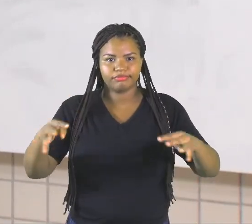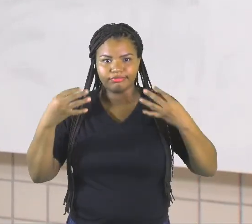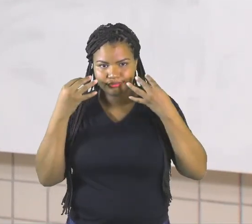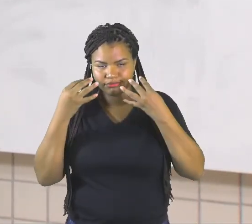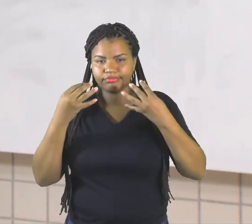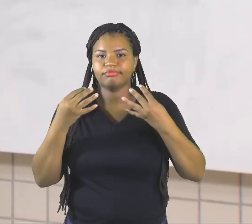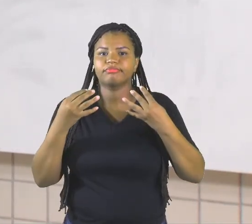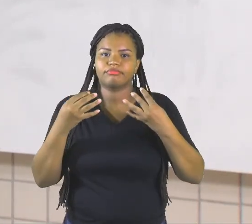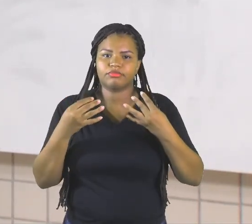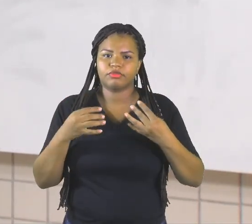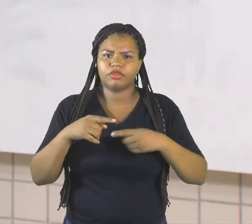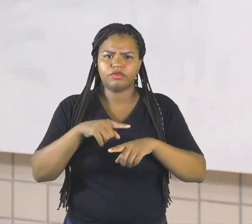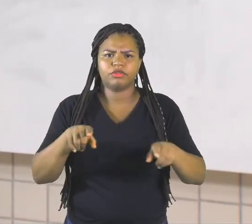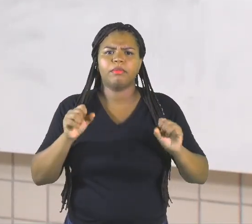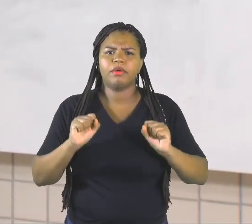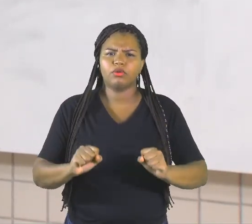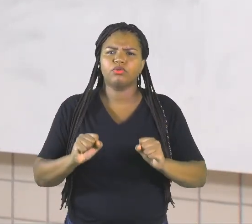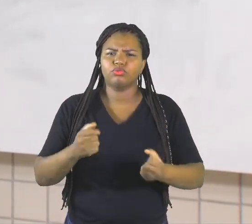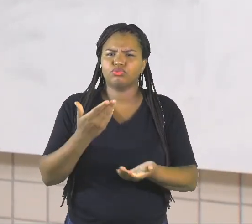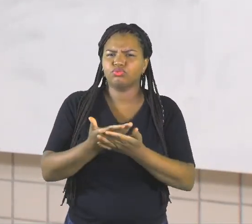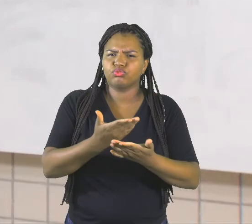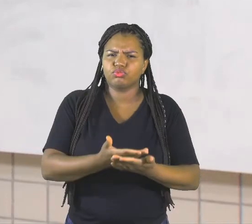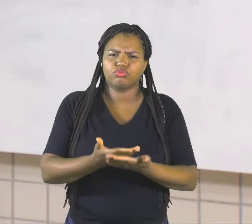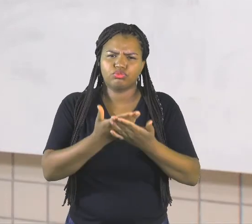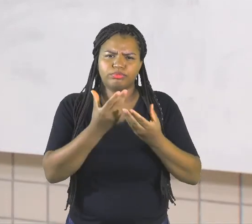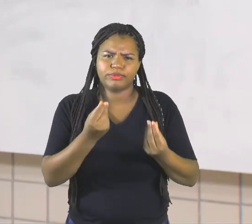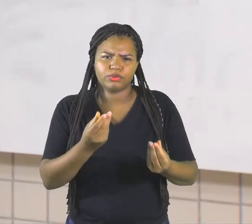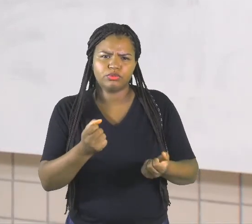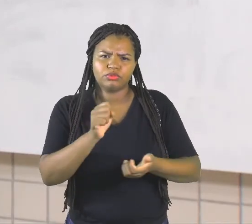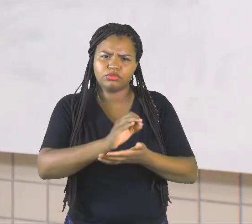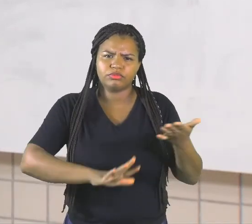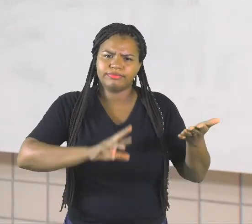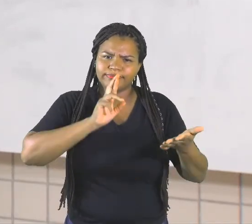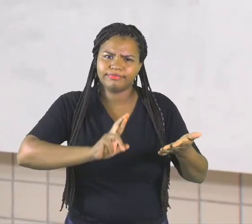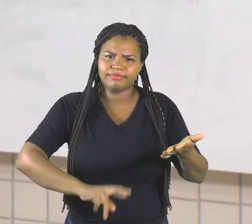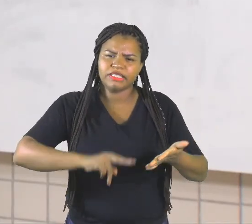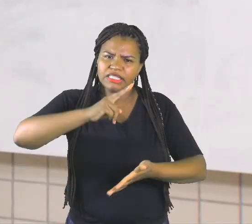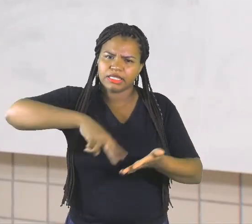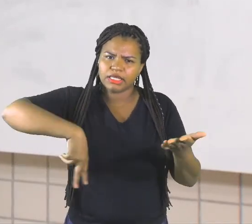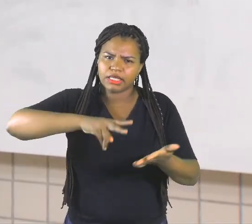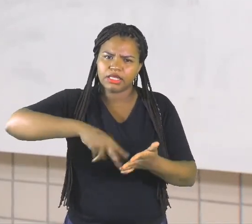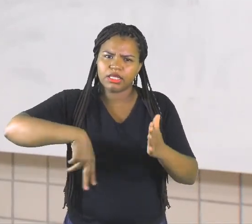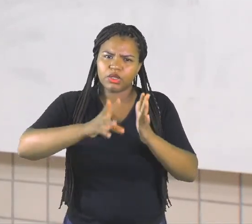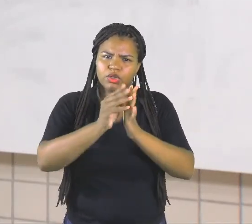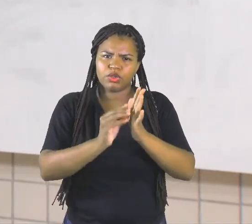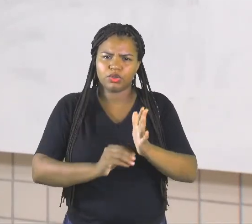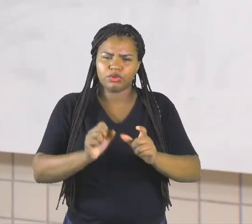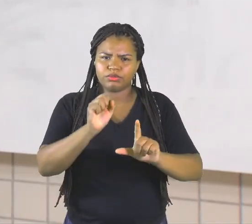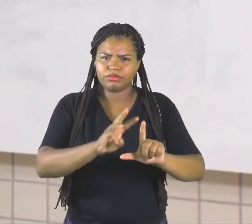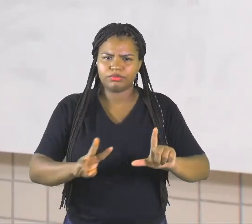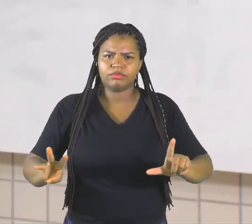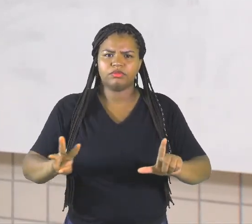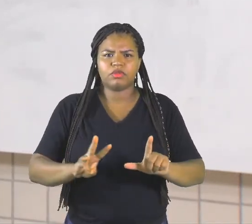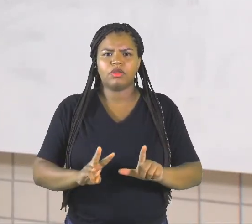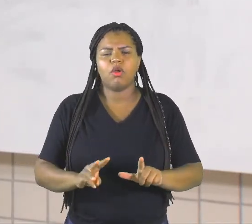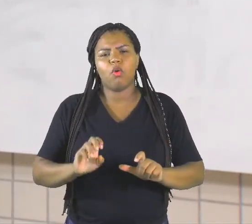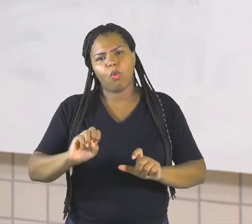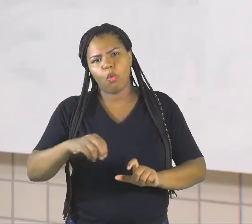vocês possam estudar bastante, fazer os exercícios, ler o conteúdo na plataforma ou que vocês pegaram